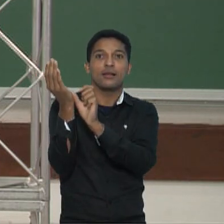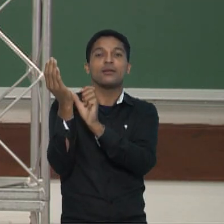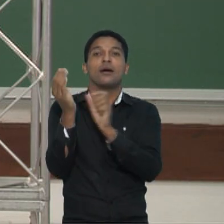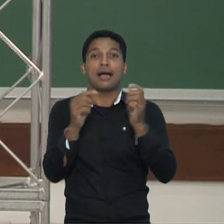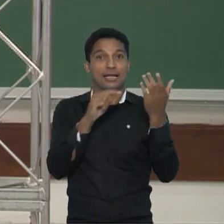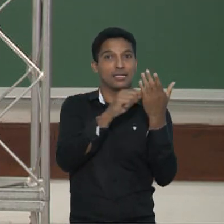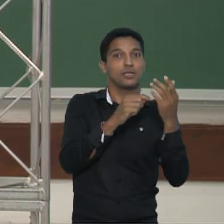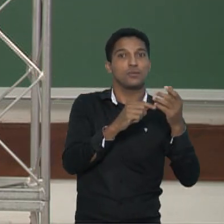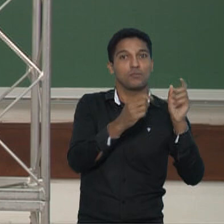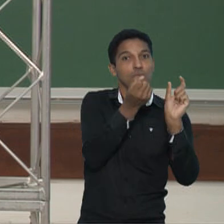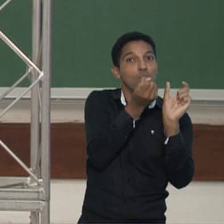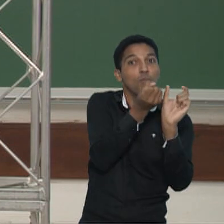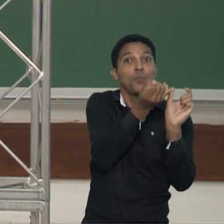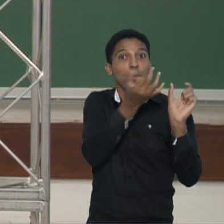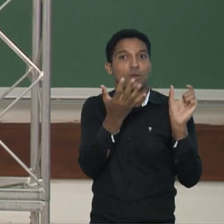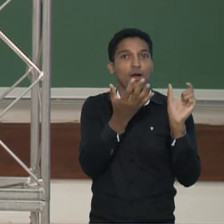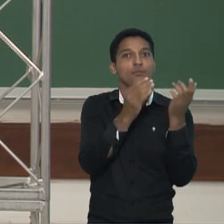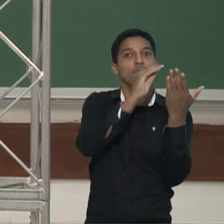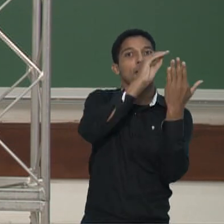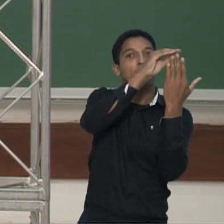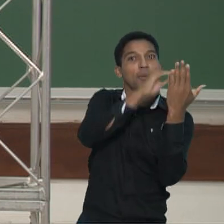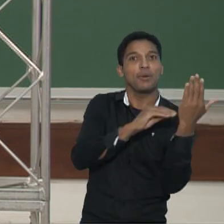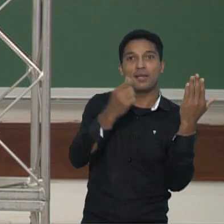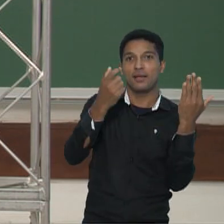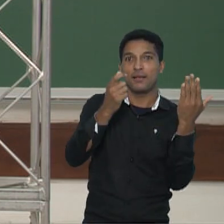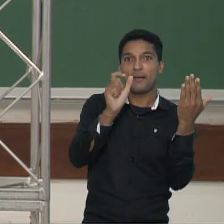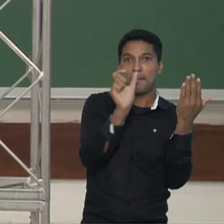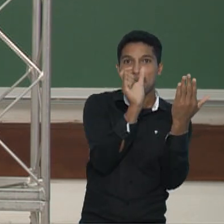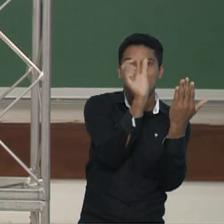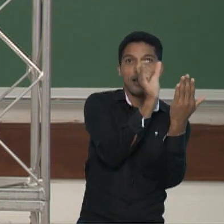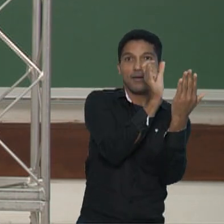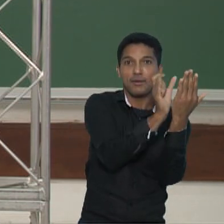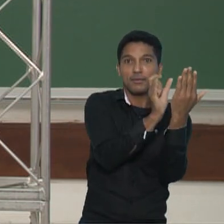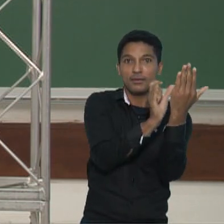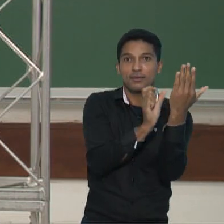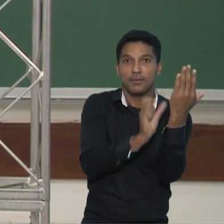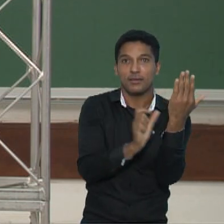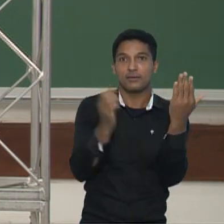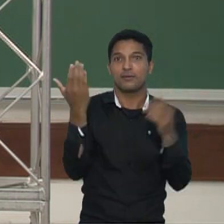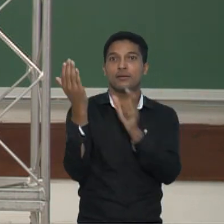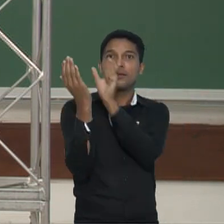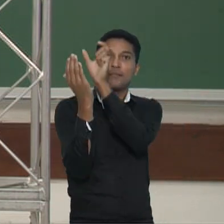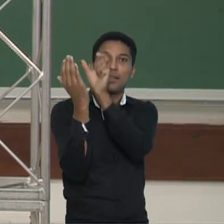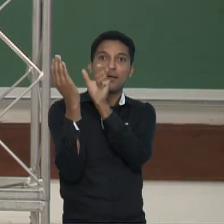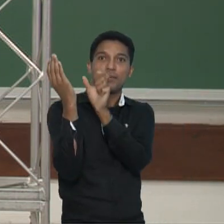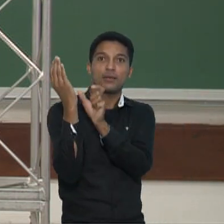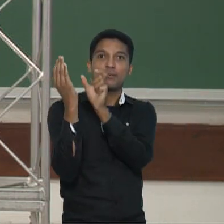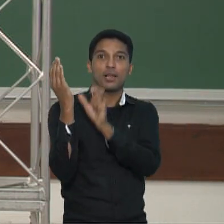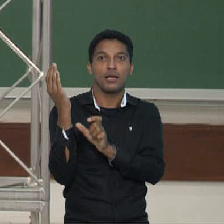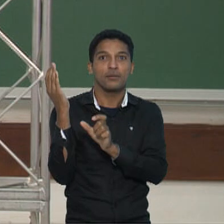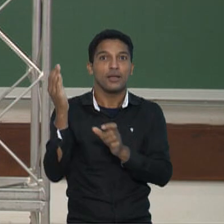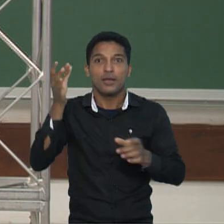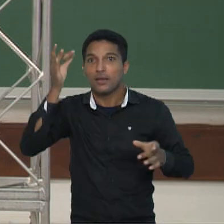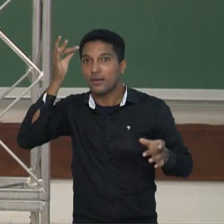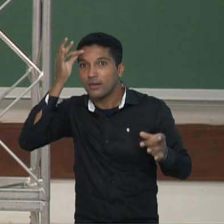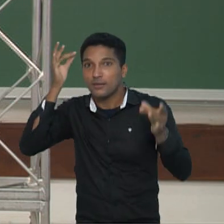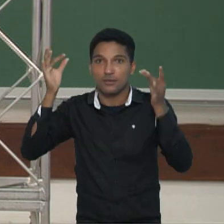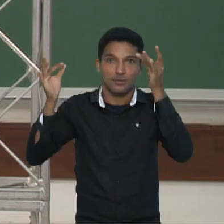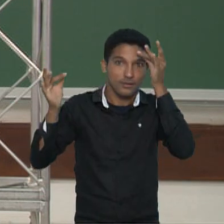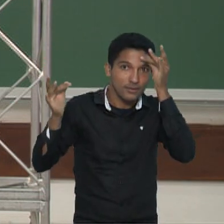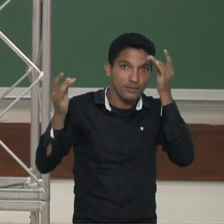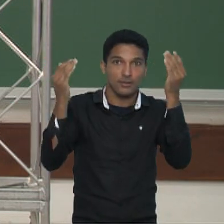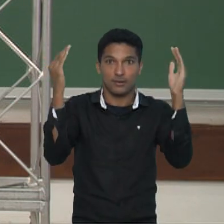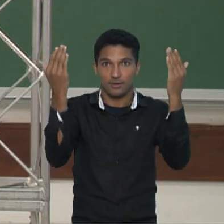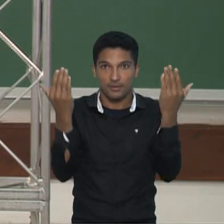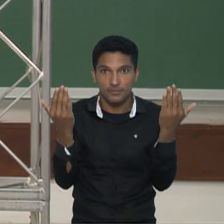nós irmos aos poucos memorizando alguns plurais de palavras. Por quê?